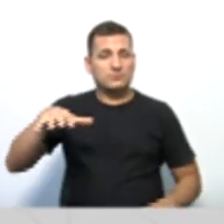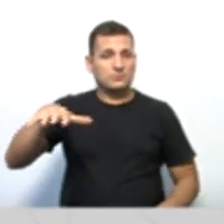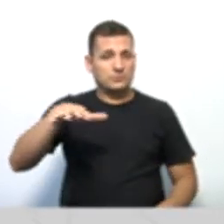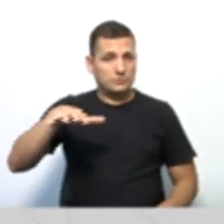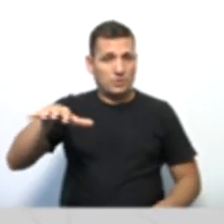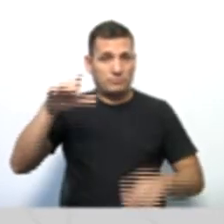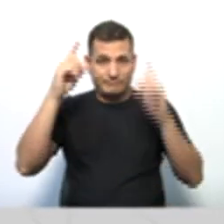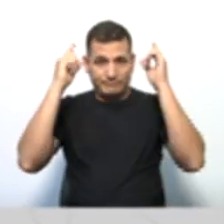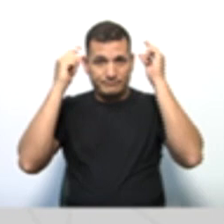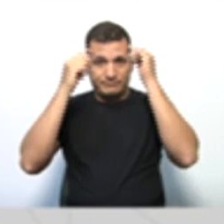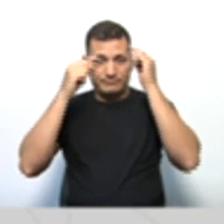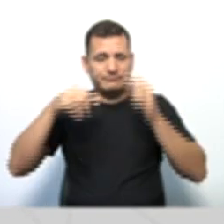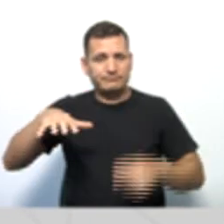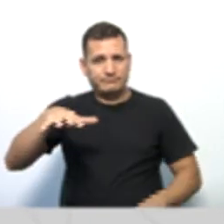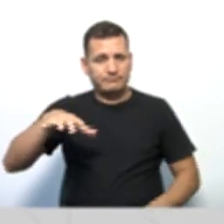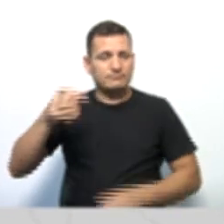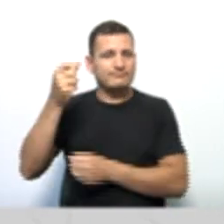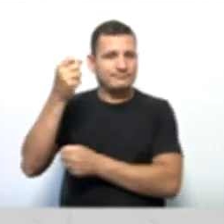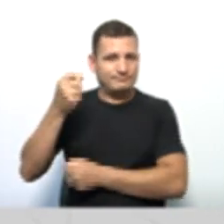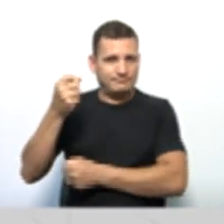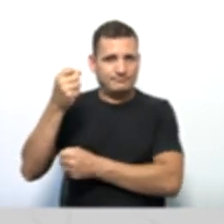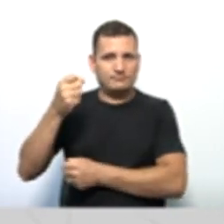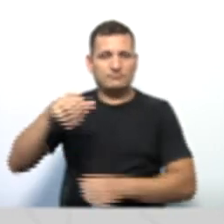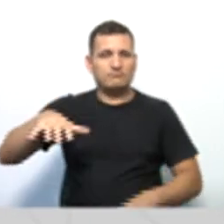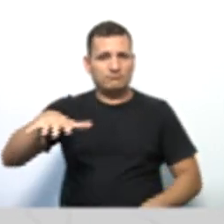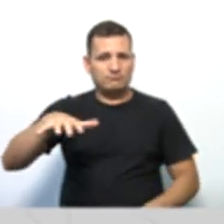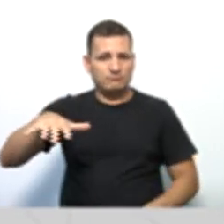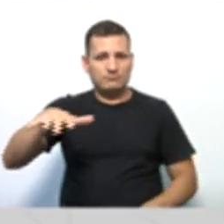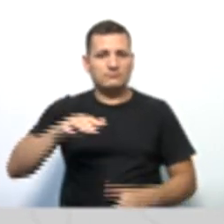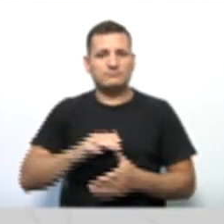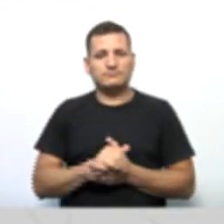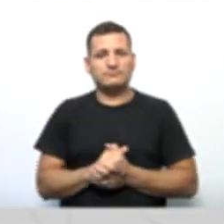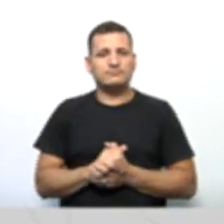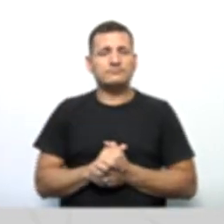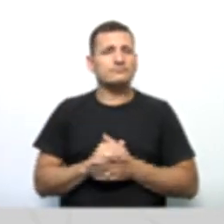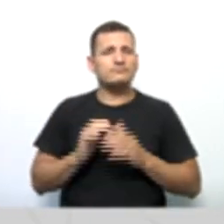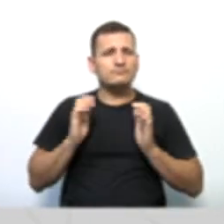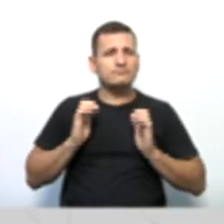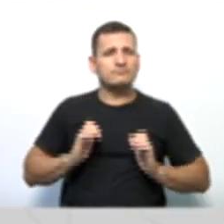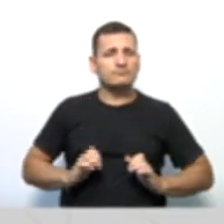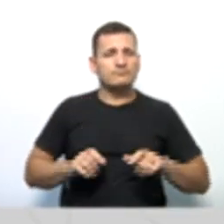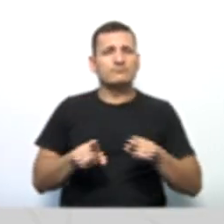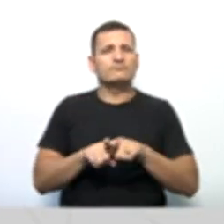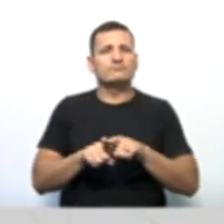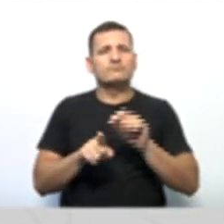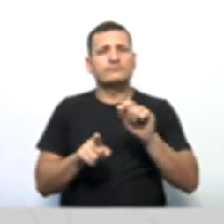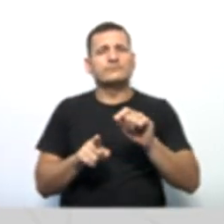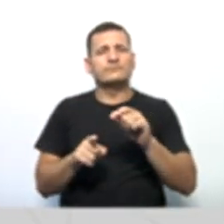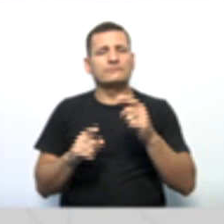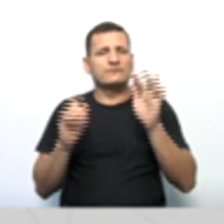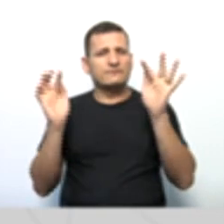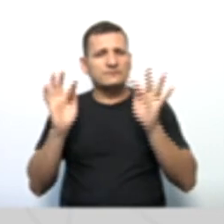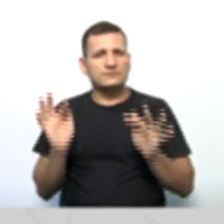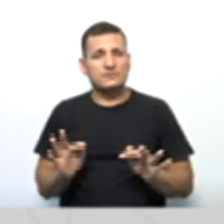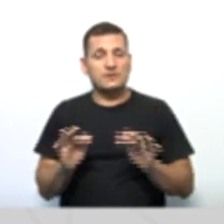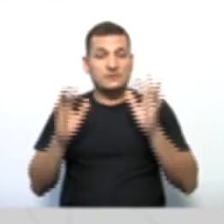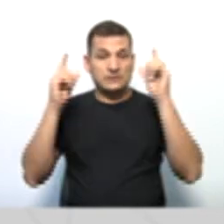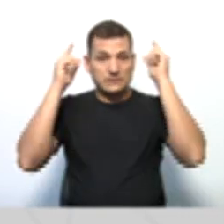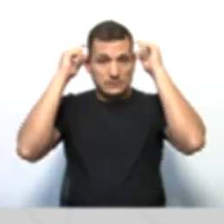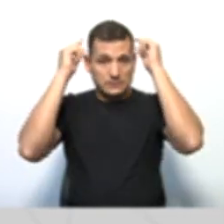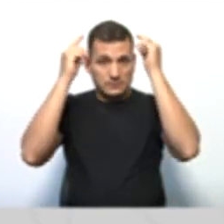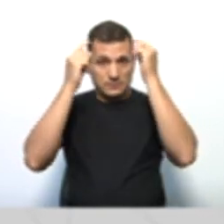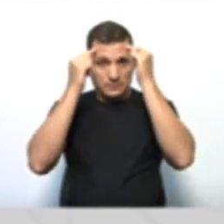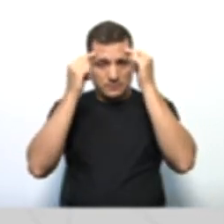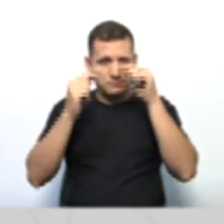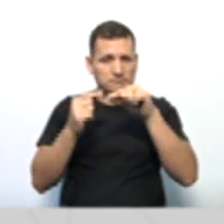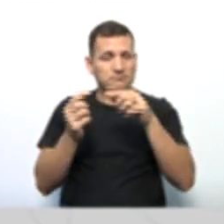da Grécia Antiga, de Atenas. A definição de uma ética ligada à ideia de felicidade, ou seja, os gregos estavam querendo ser